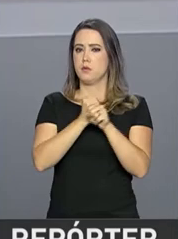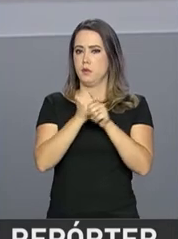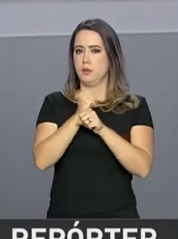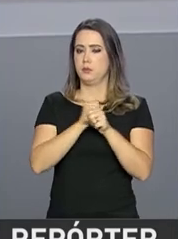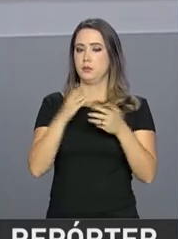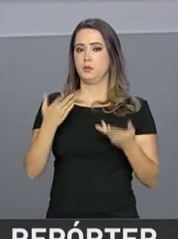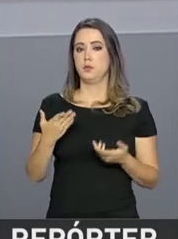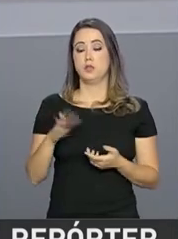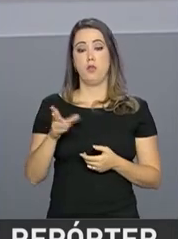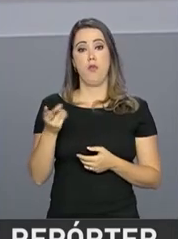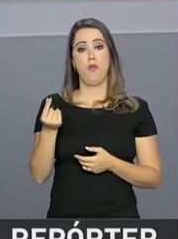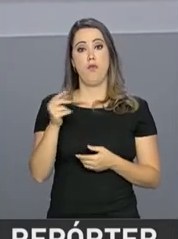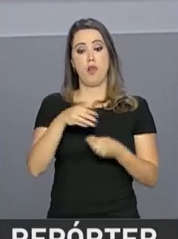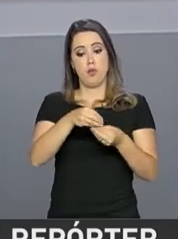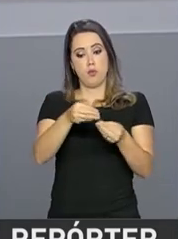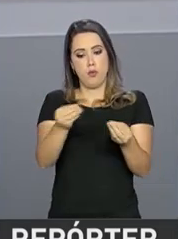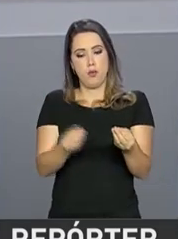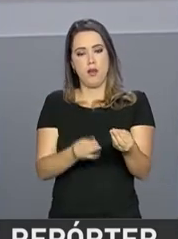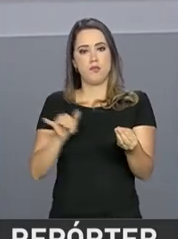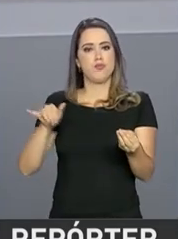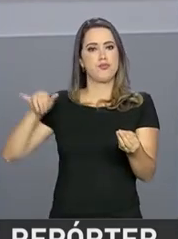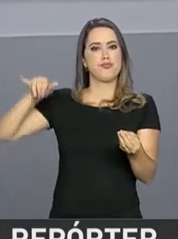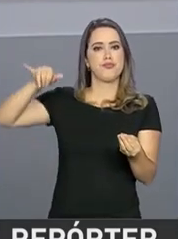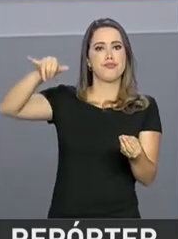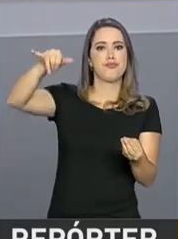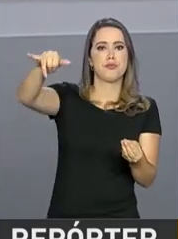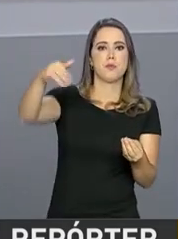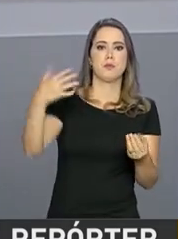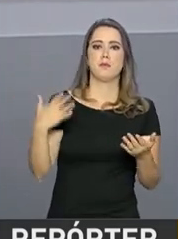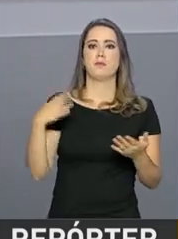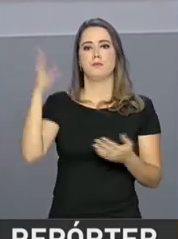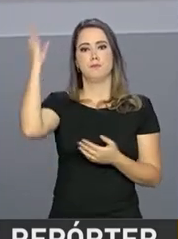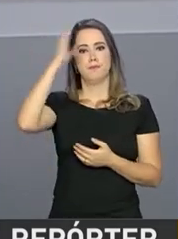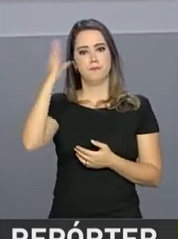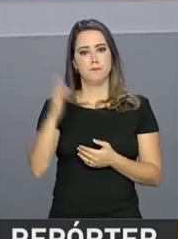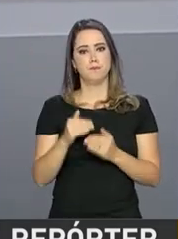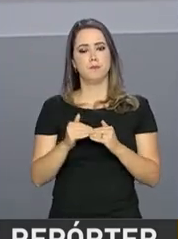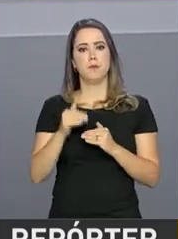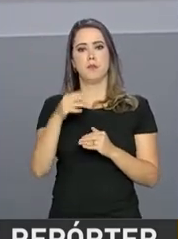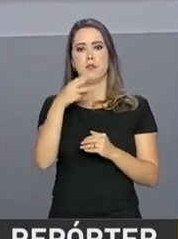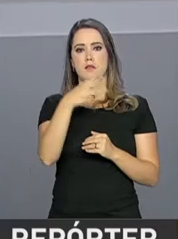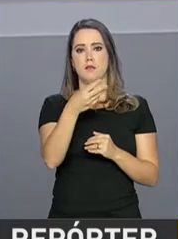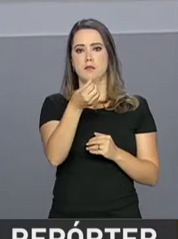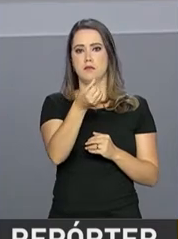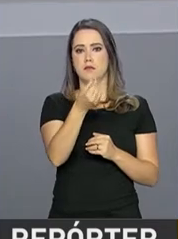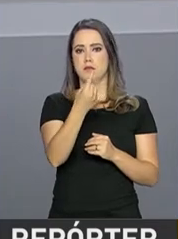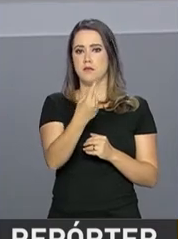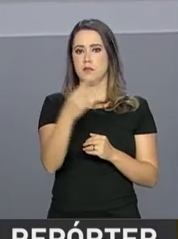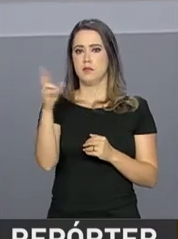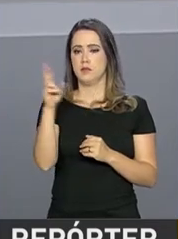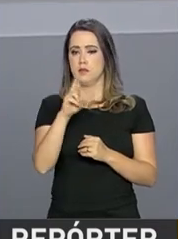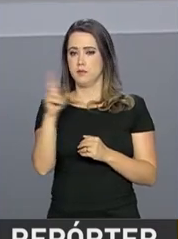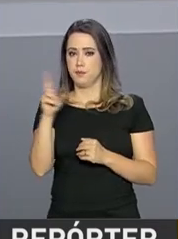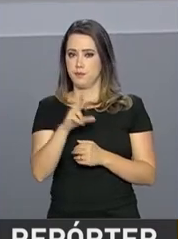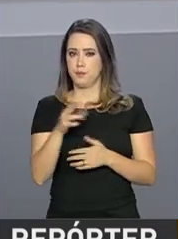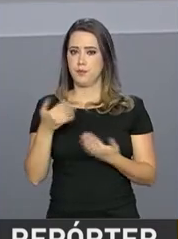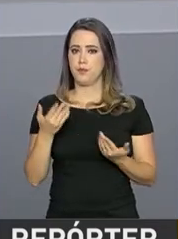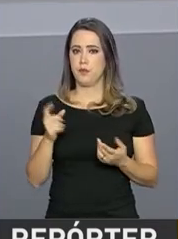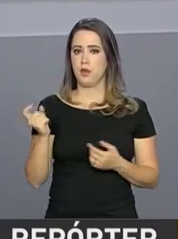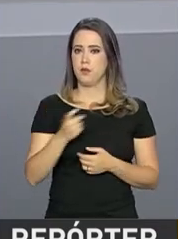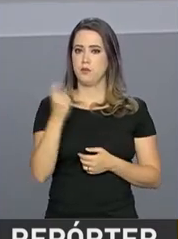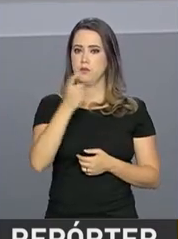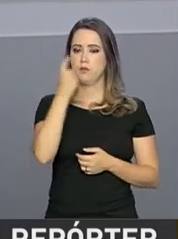a tarifa aérea média dos voos domésticos atualizado pela inflação ficou em trezentos e sessenta e um reais e três centavos